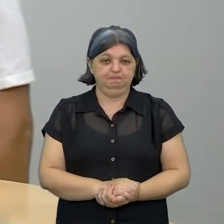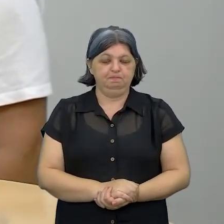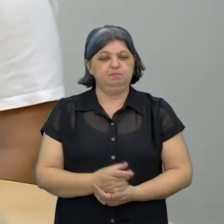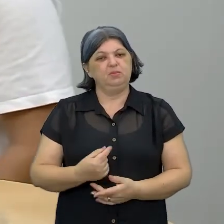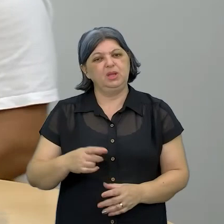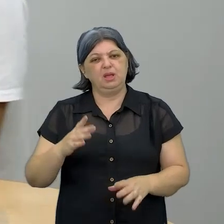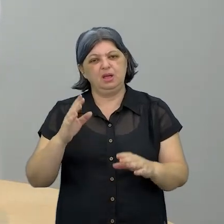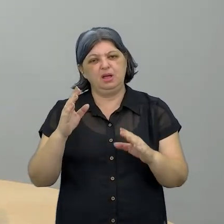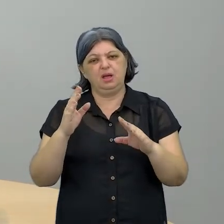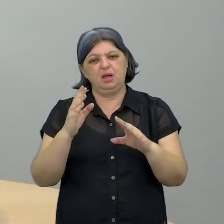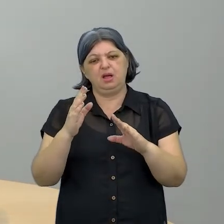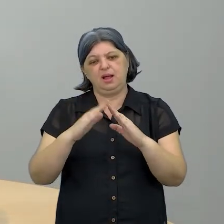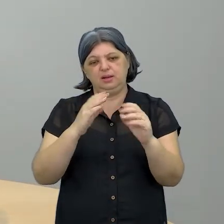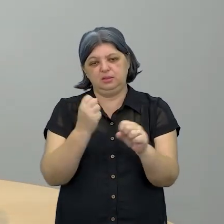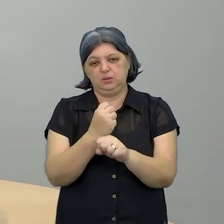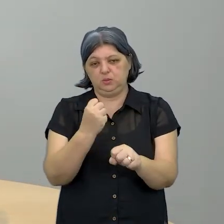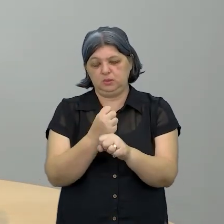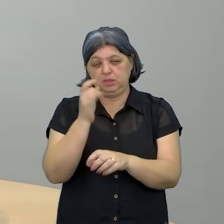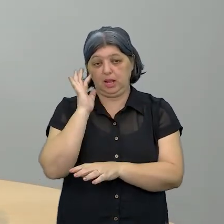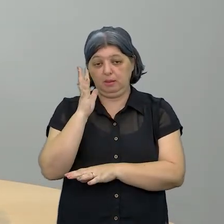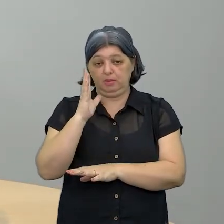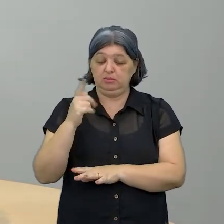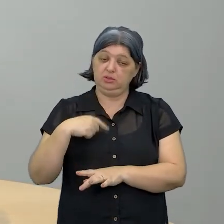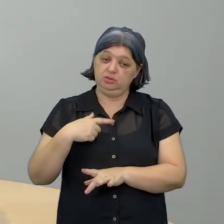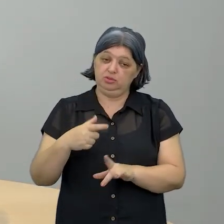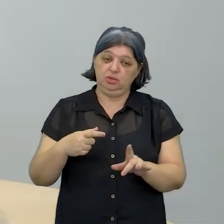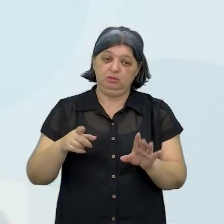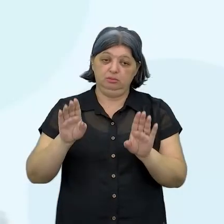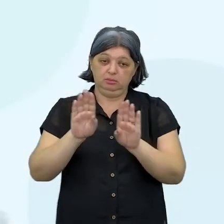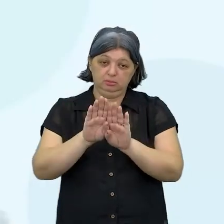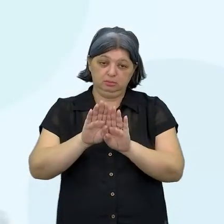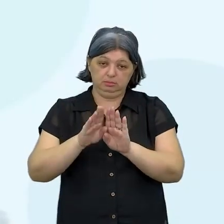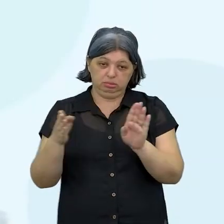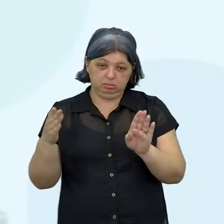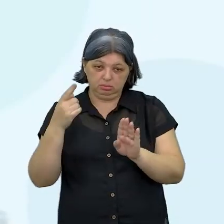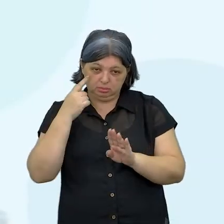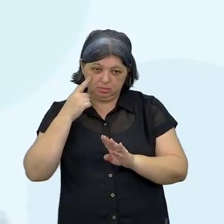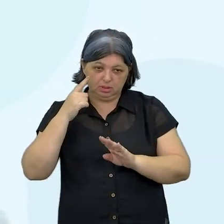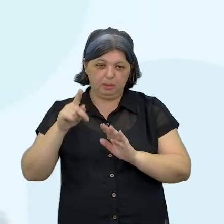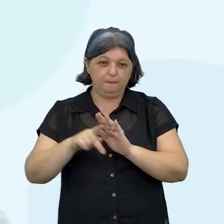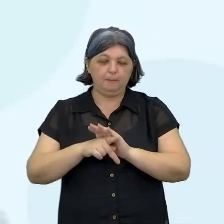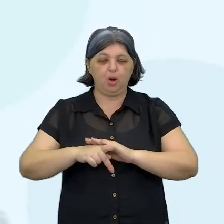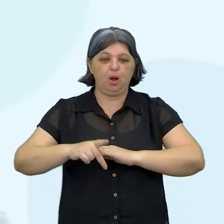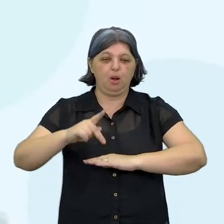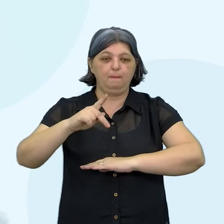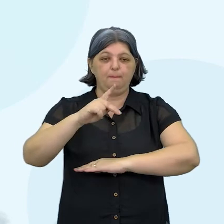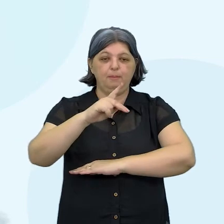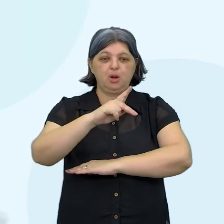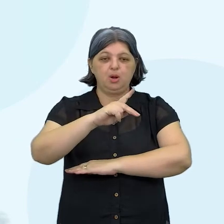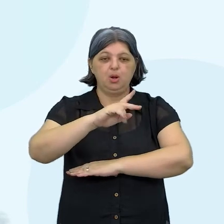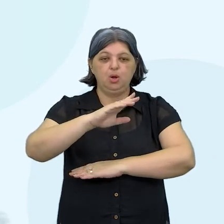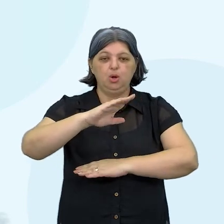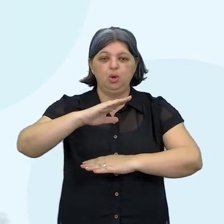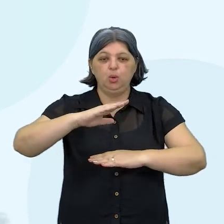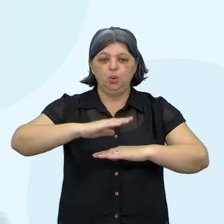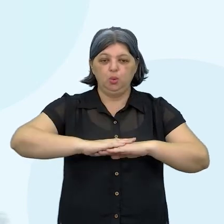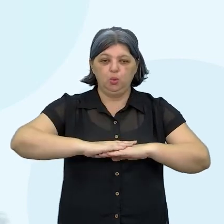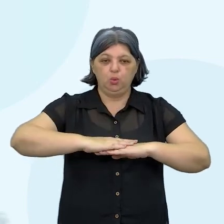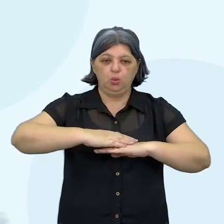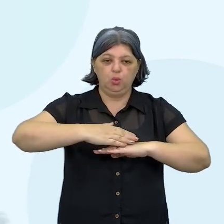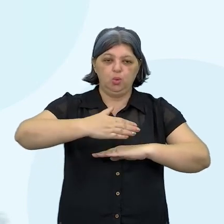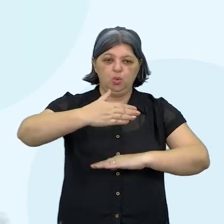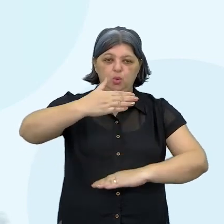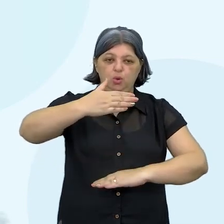mais ou menos aqui, assim, ó. Tá vendo? Os dois portões para estacionamento, o portão